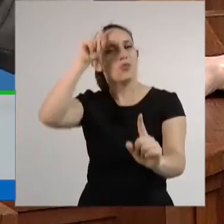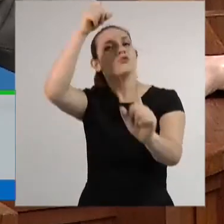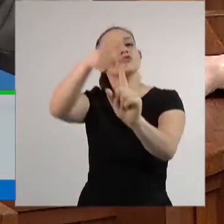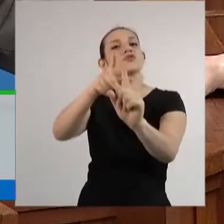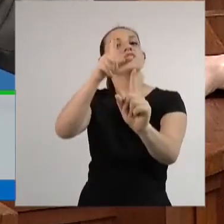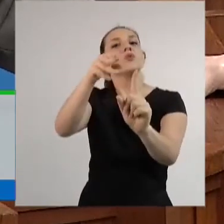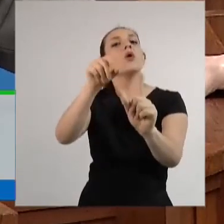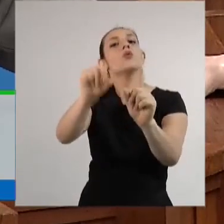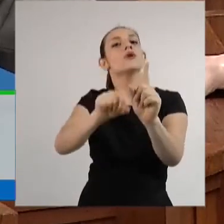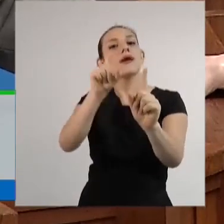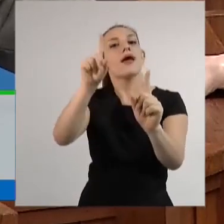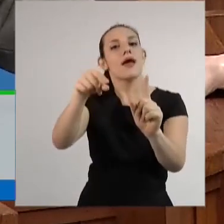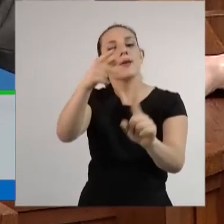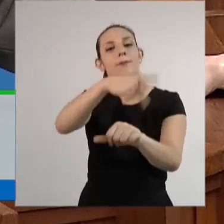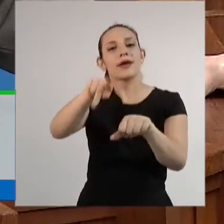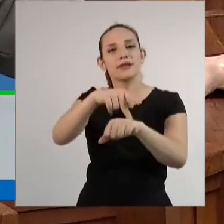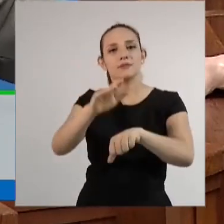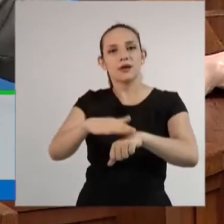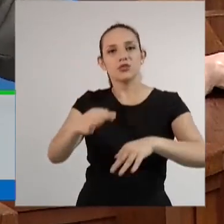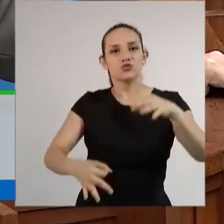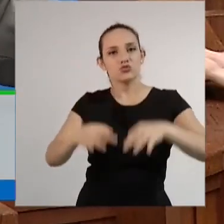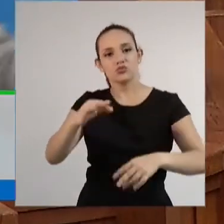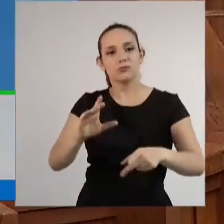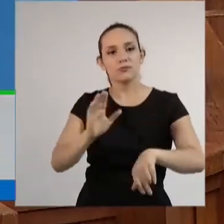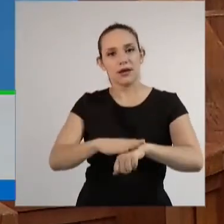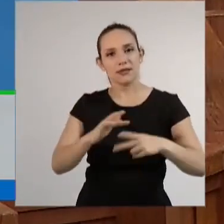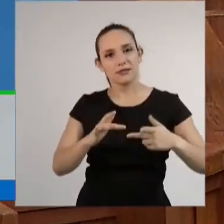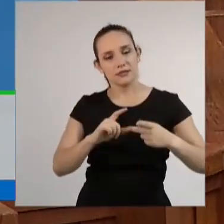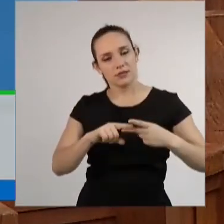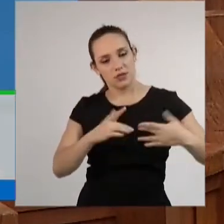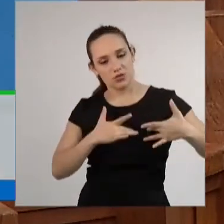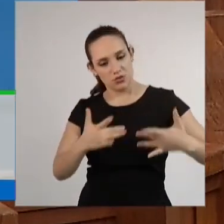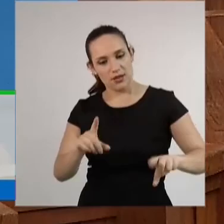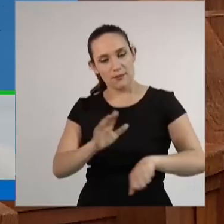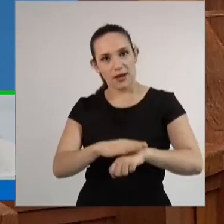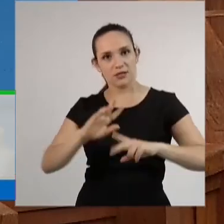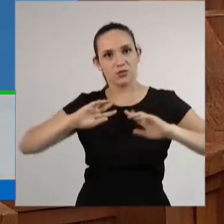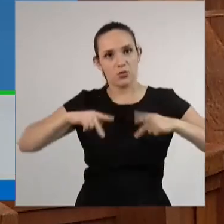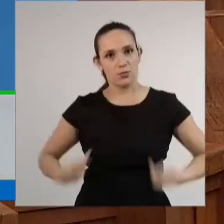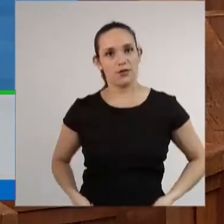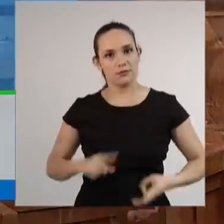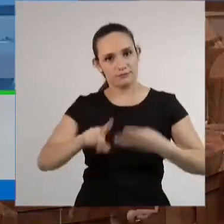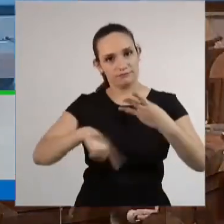país mais justo, mais solidário e mais humano. Era isso, senhor presidente. Muito obrigado.